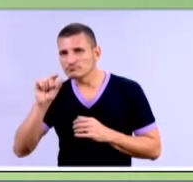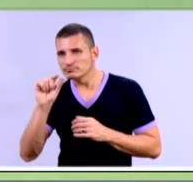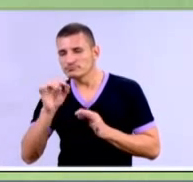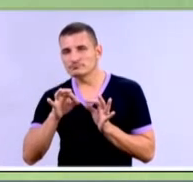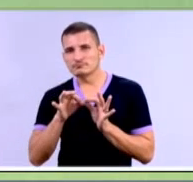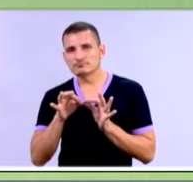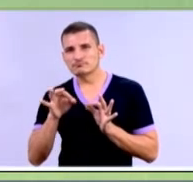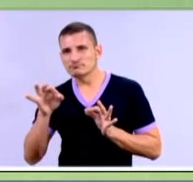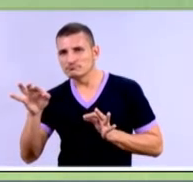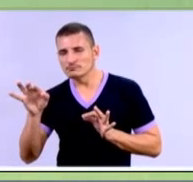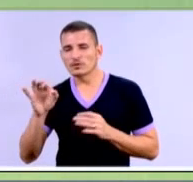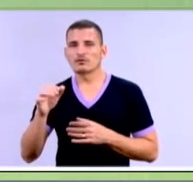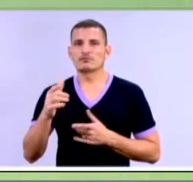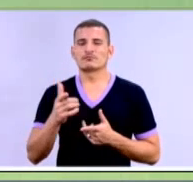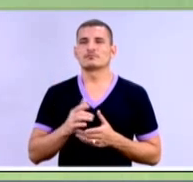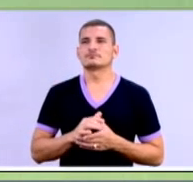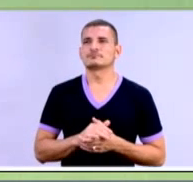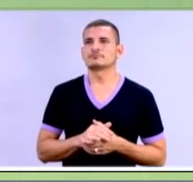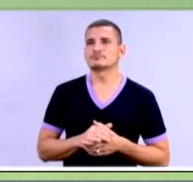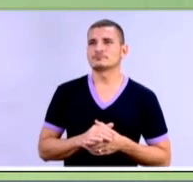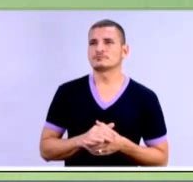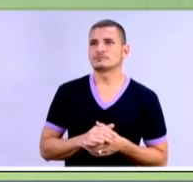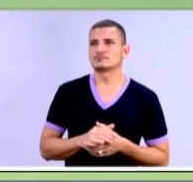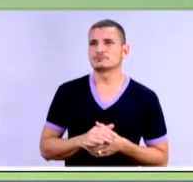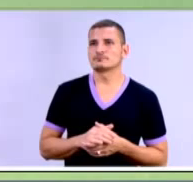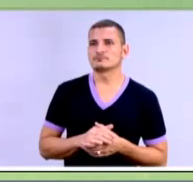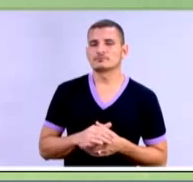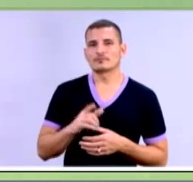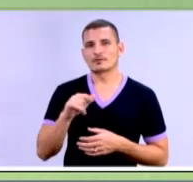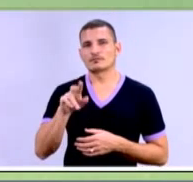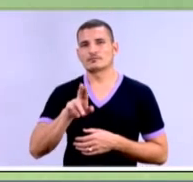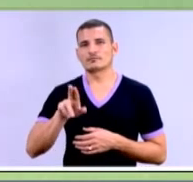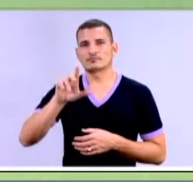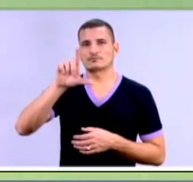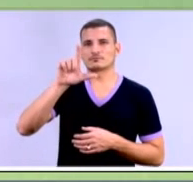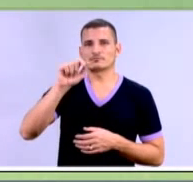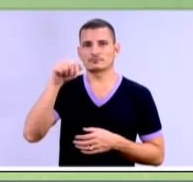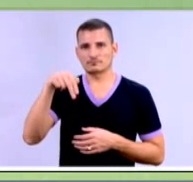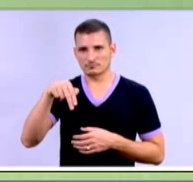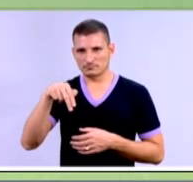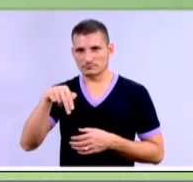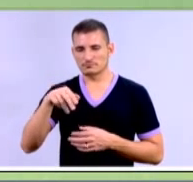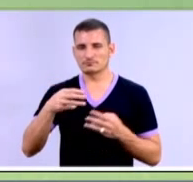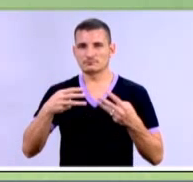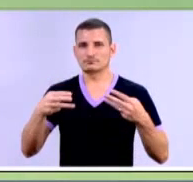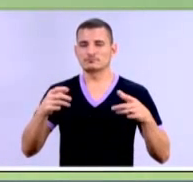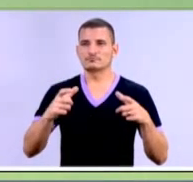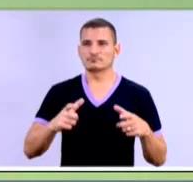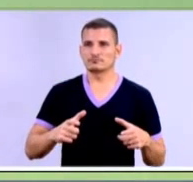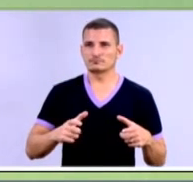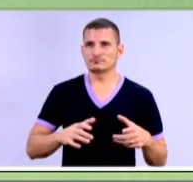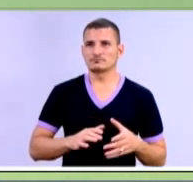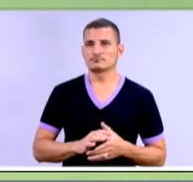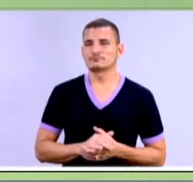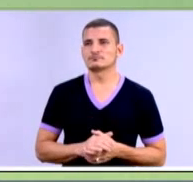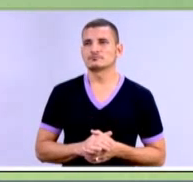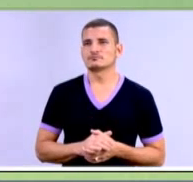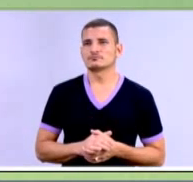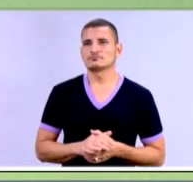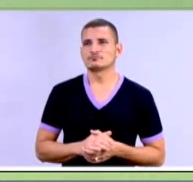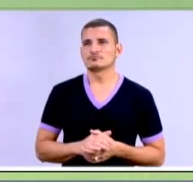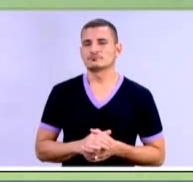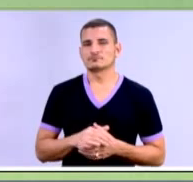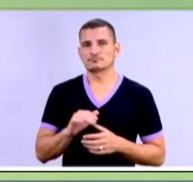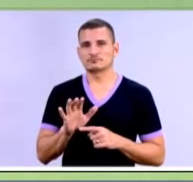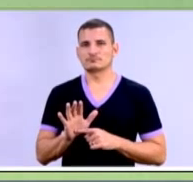não chegar a 1 quilômetro. E ela é utilizada algumas vezes em redes locais. Então está aí como demonstra a